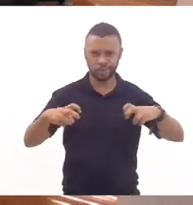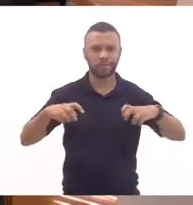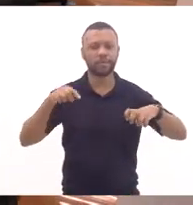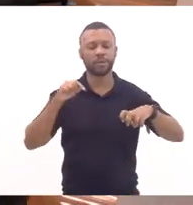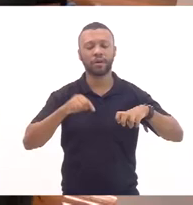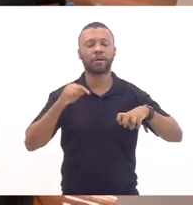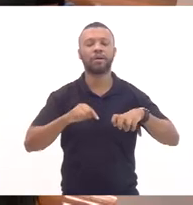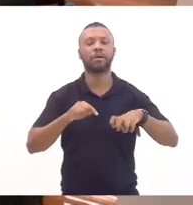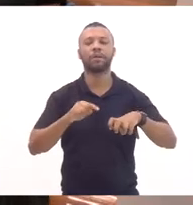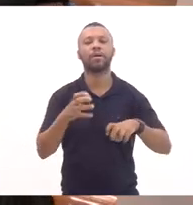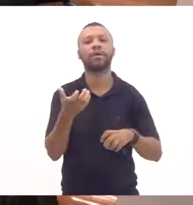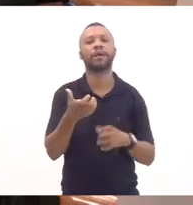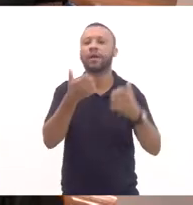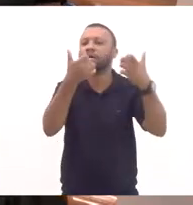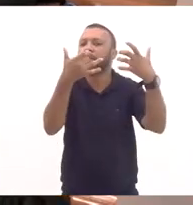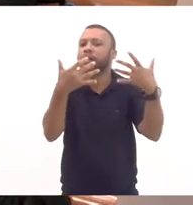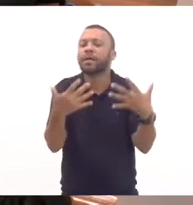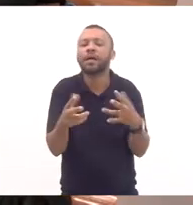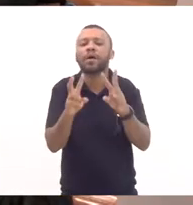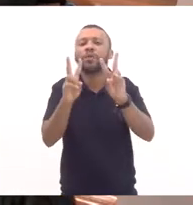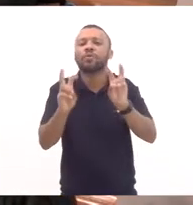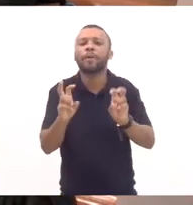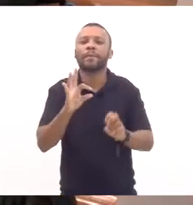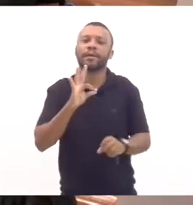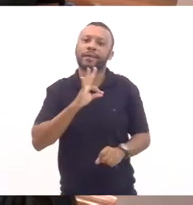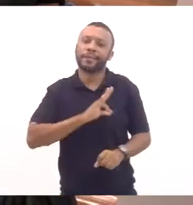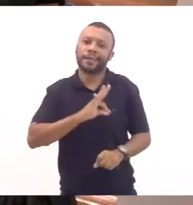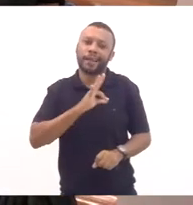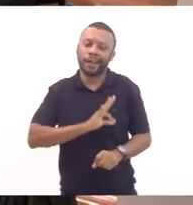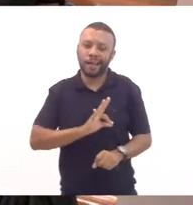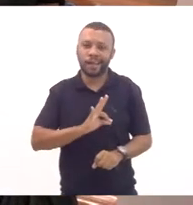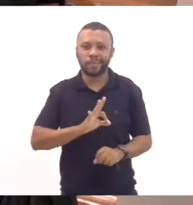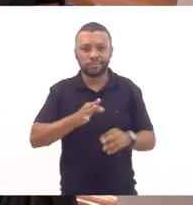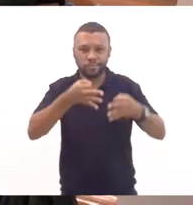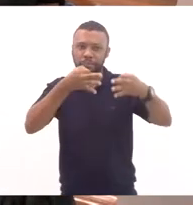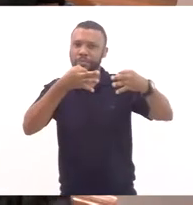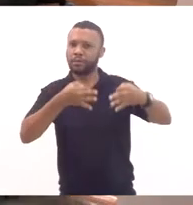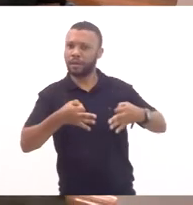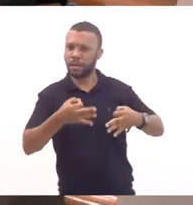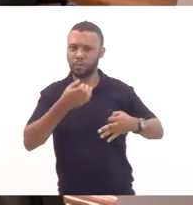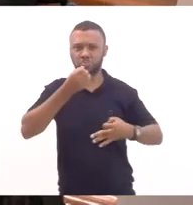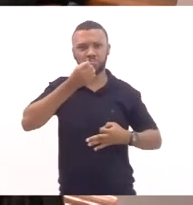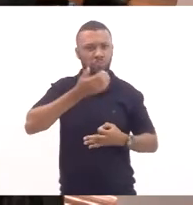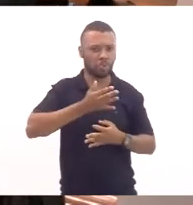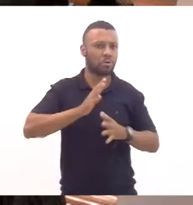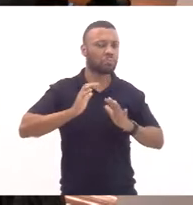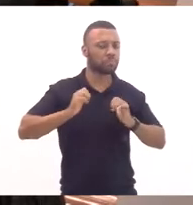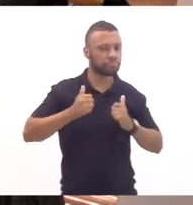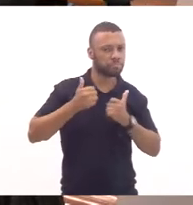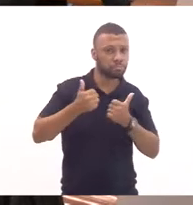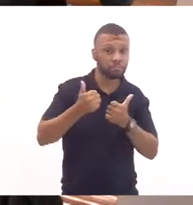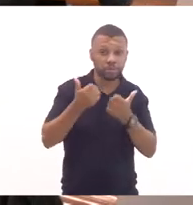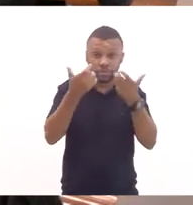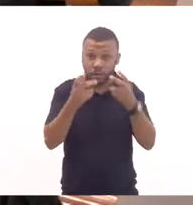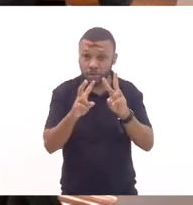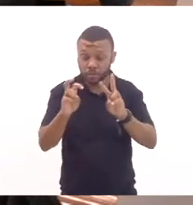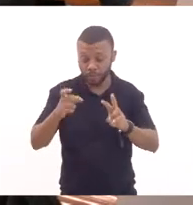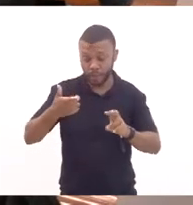Falando em salários dignos, falando da minha